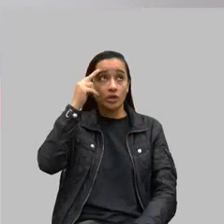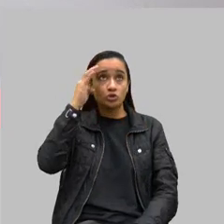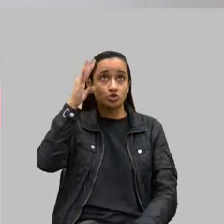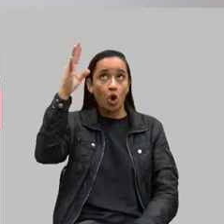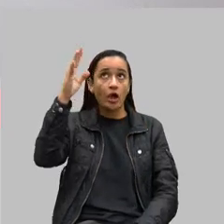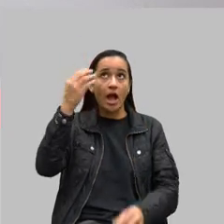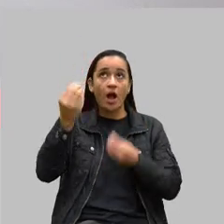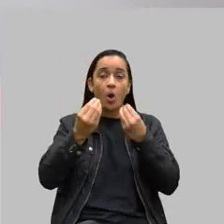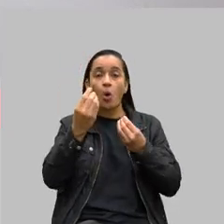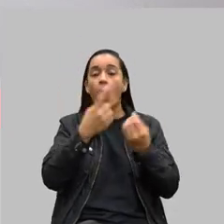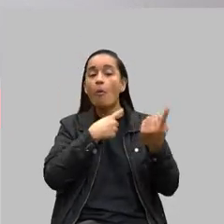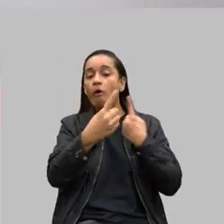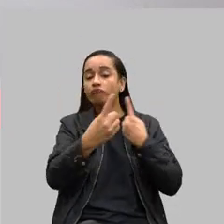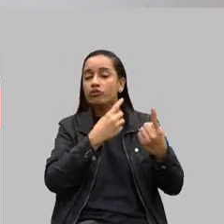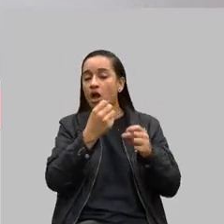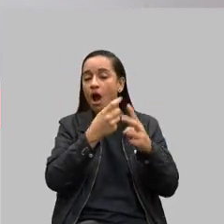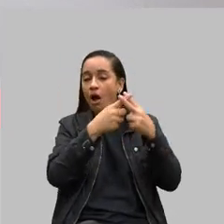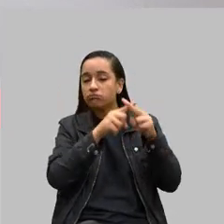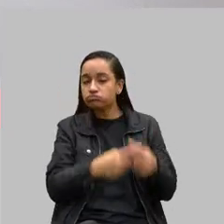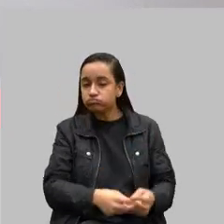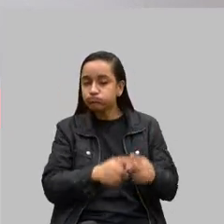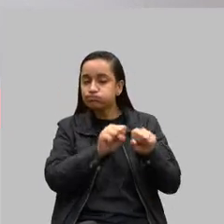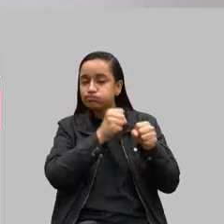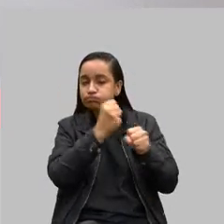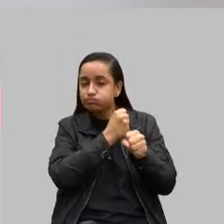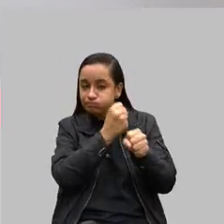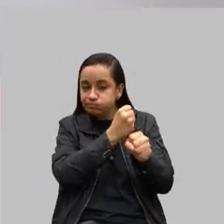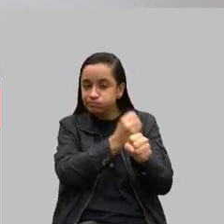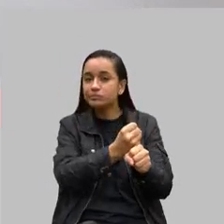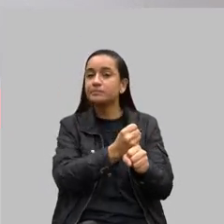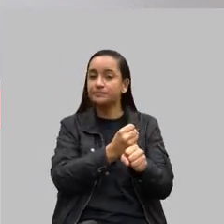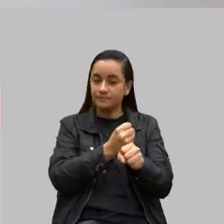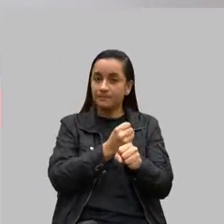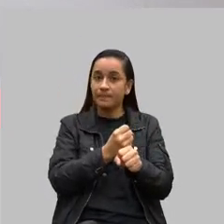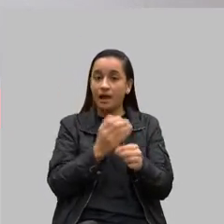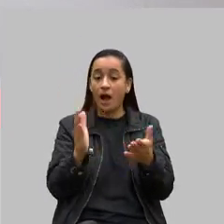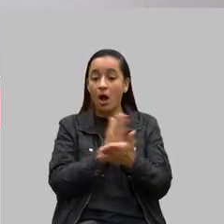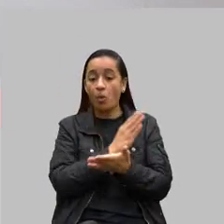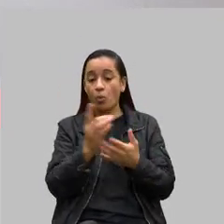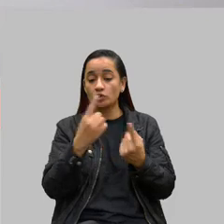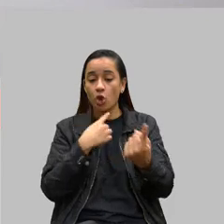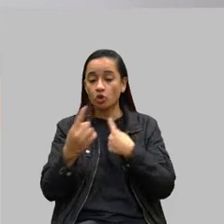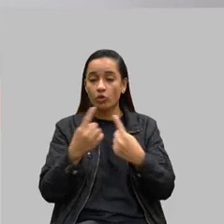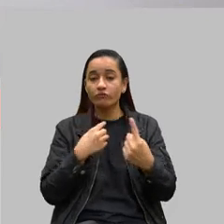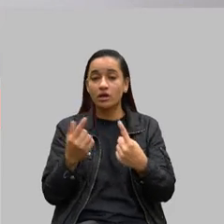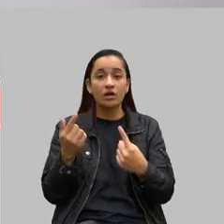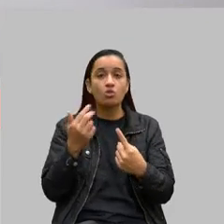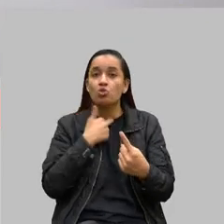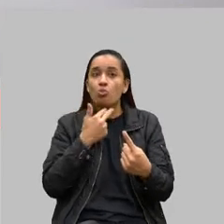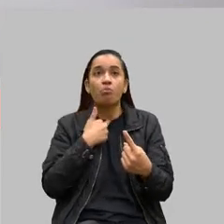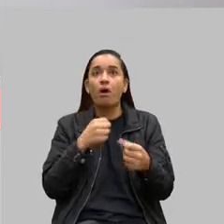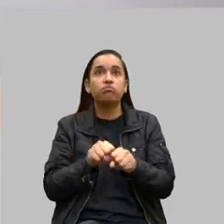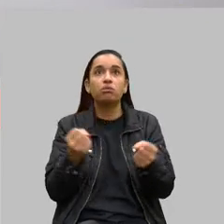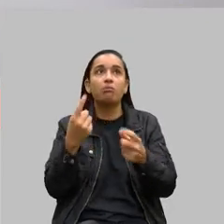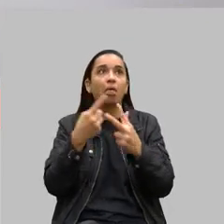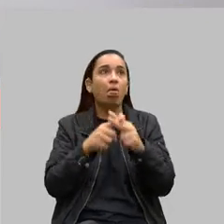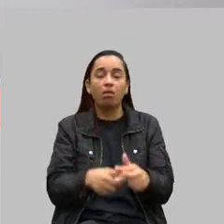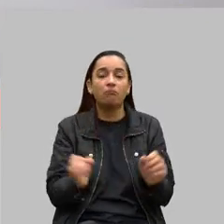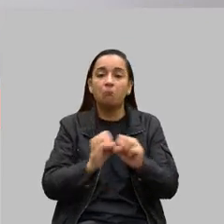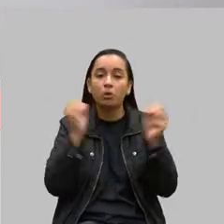estradas e de que muitas das rodovias que a gente tinha ali na região não podiam ser recuperadas Isso mudou